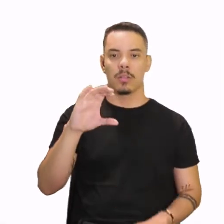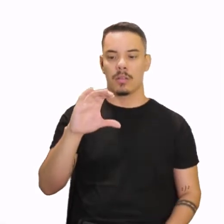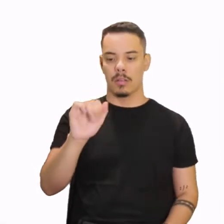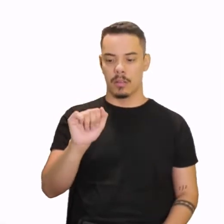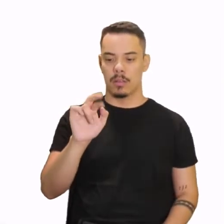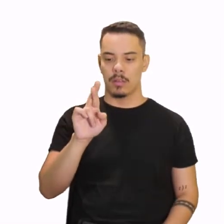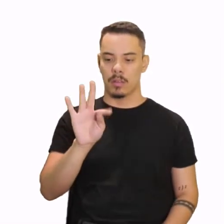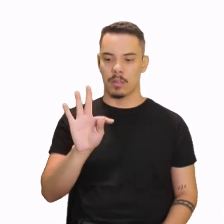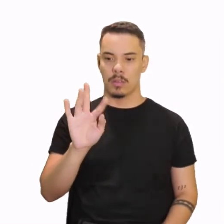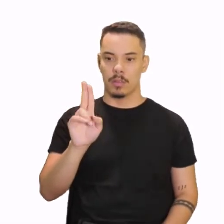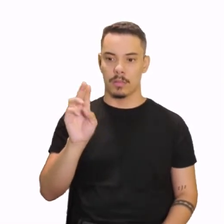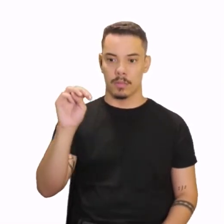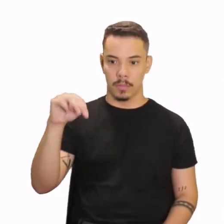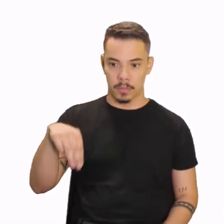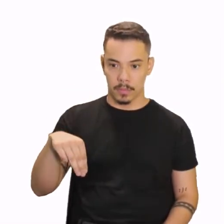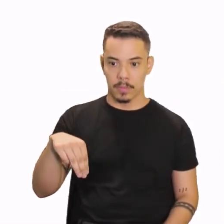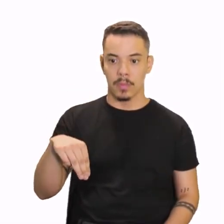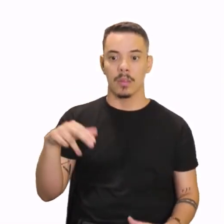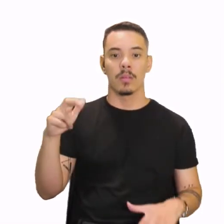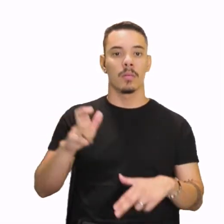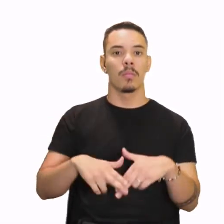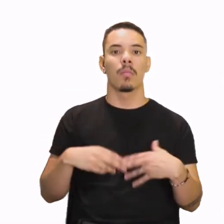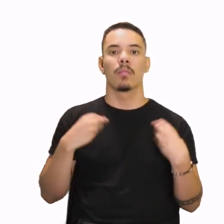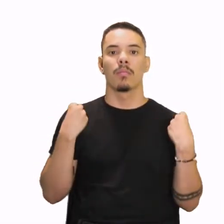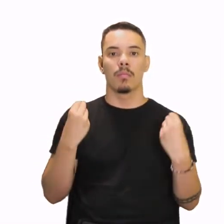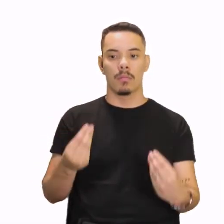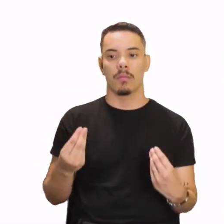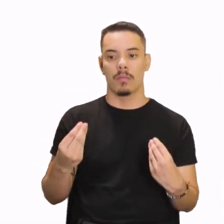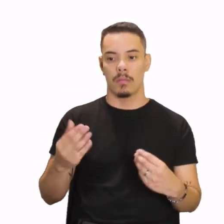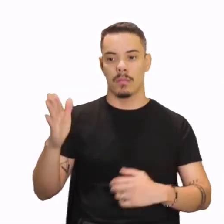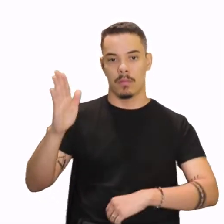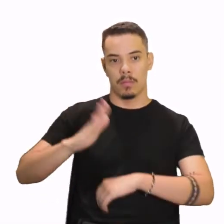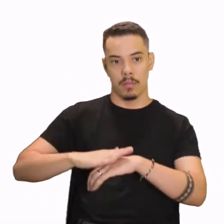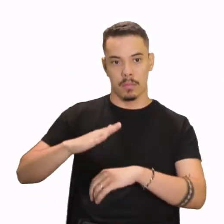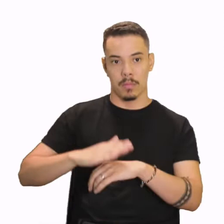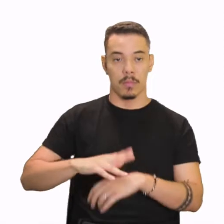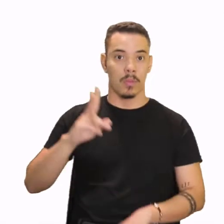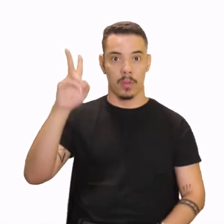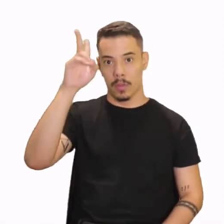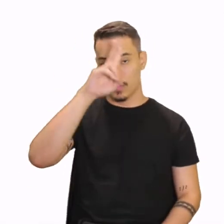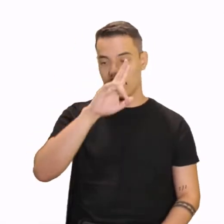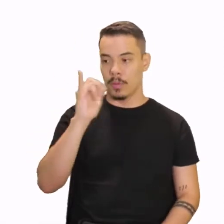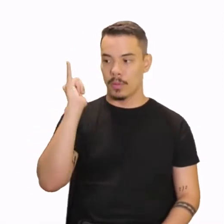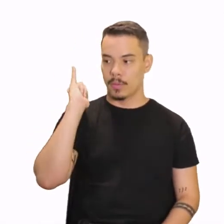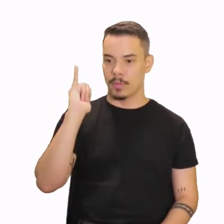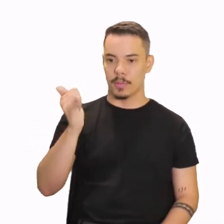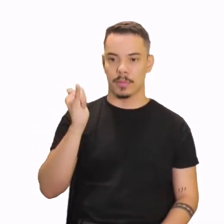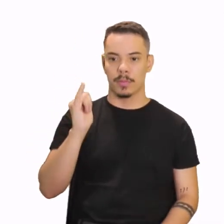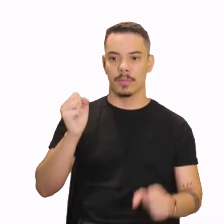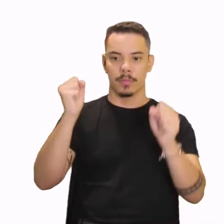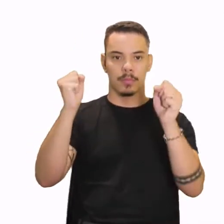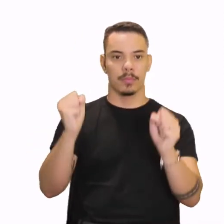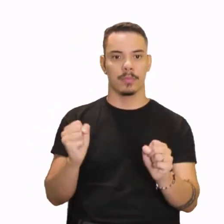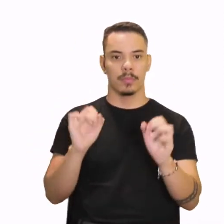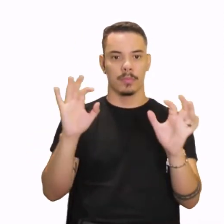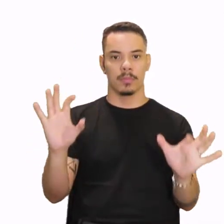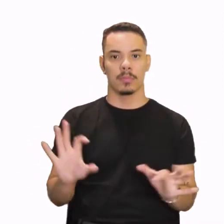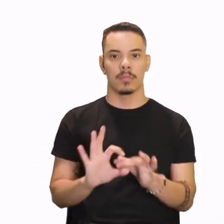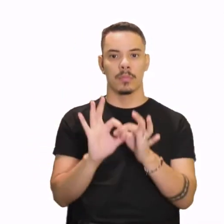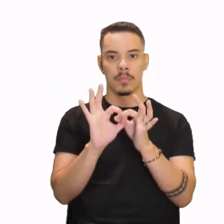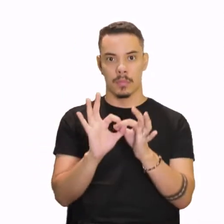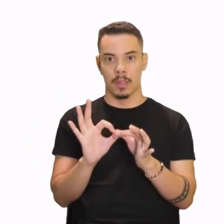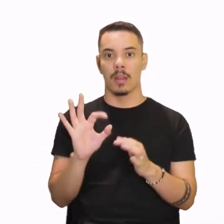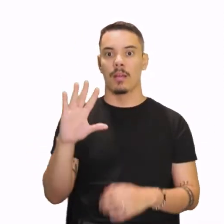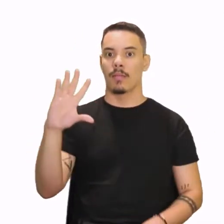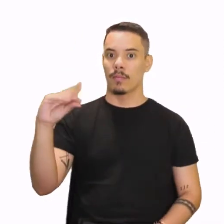Tá bom então para que que serve ó conta histórias é podendo associar a linguagem verbal